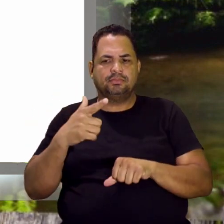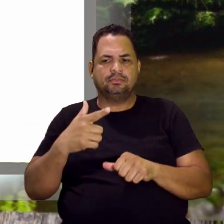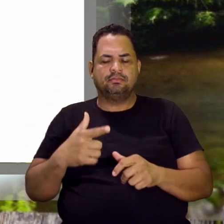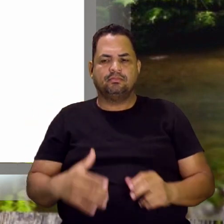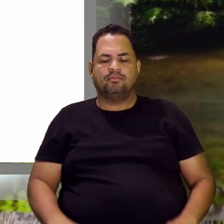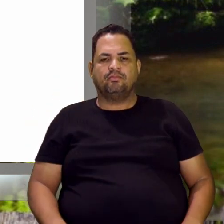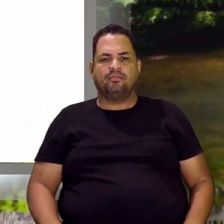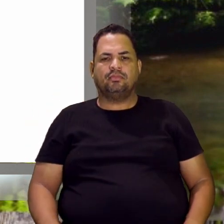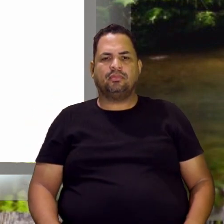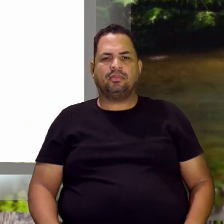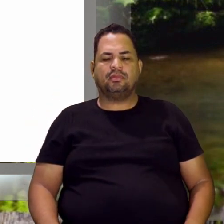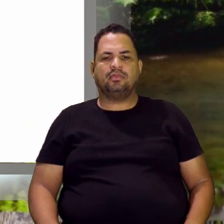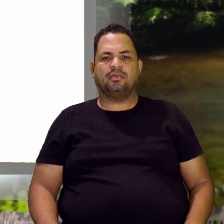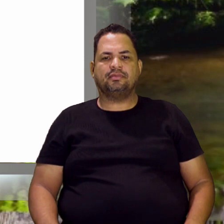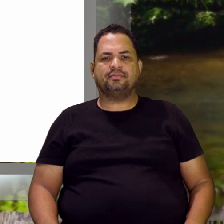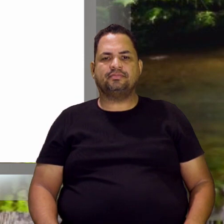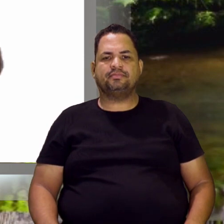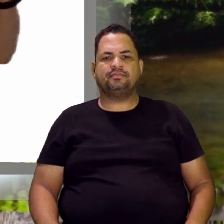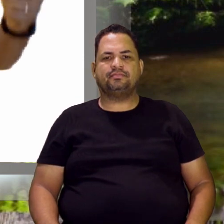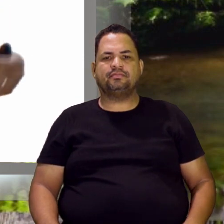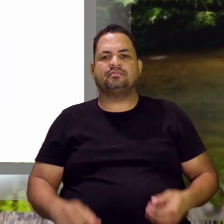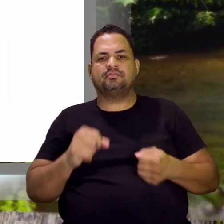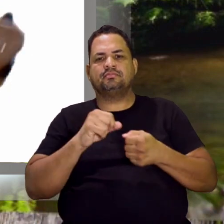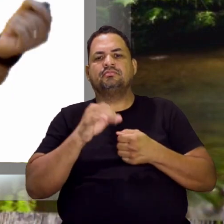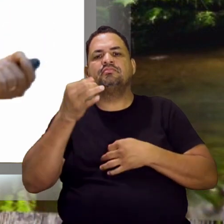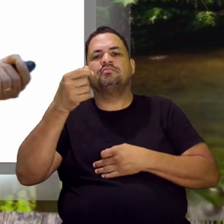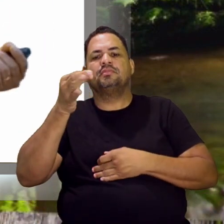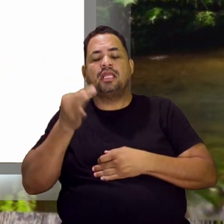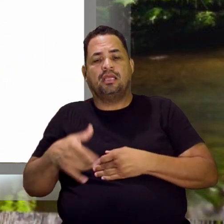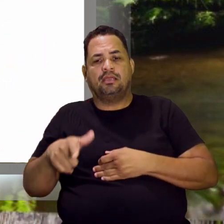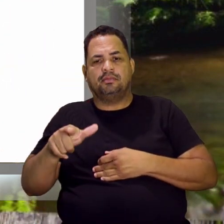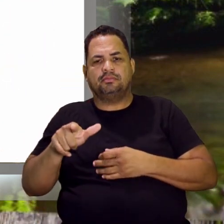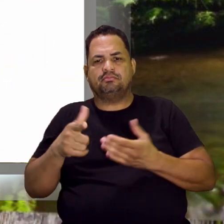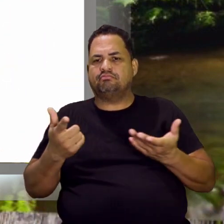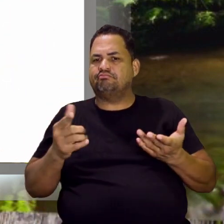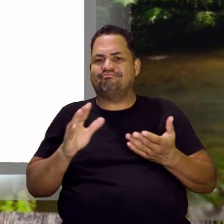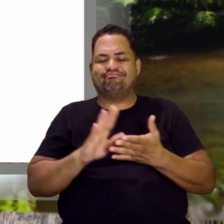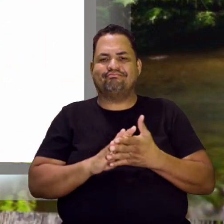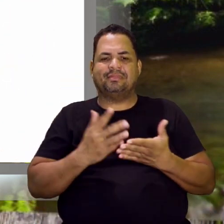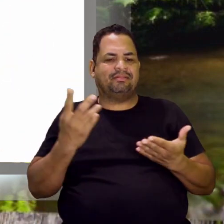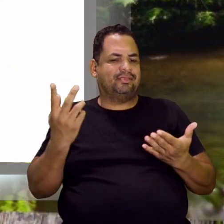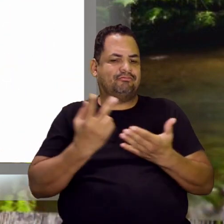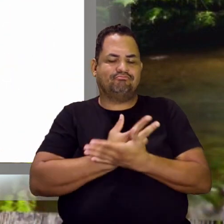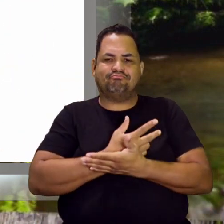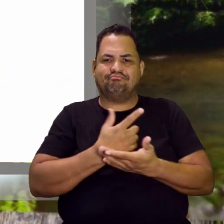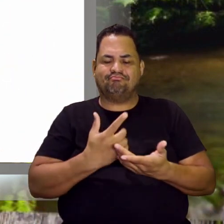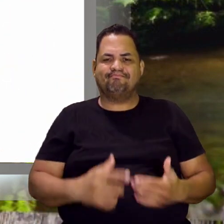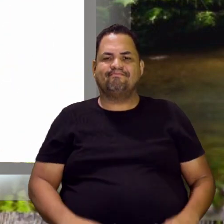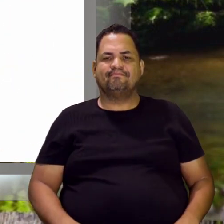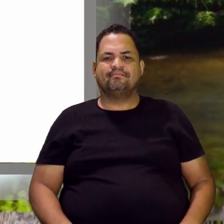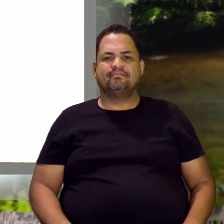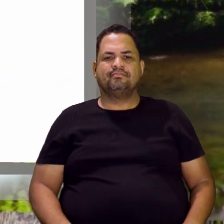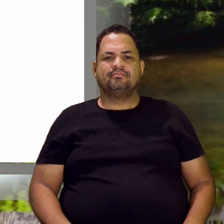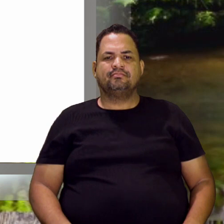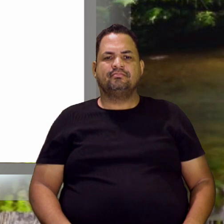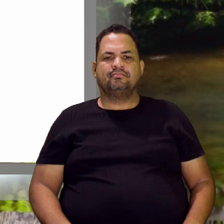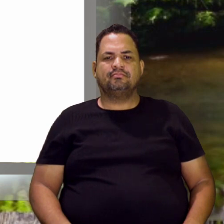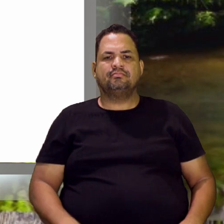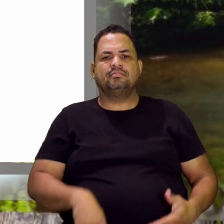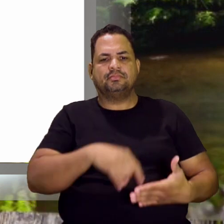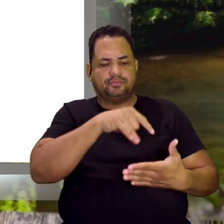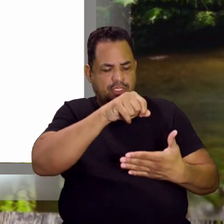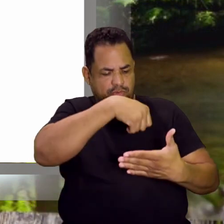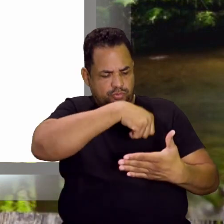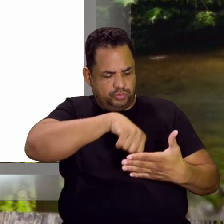nada. Então você, então não deu certo, eu vou fazer de novo. Se você for fazer de novo, ele não vai funcionar de novo, porque você acabou de fazer. Então você vai